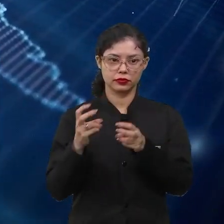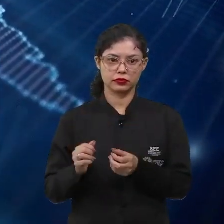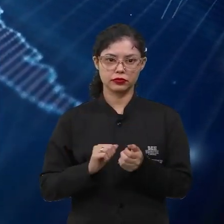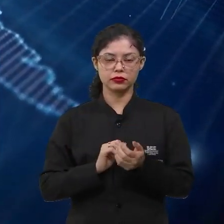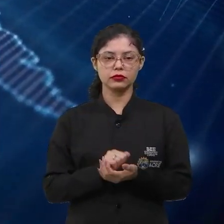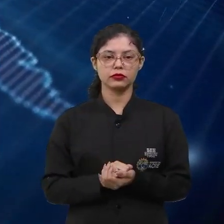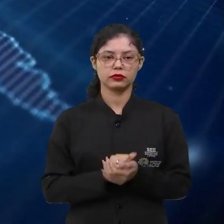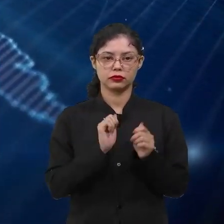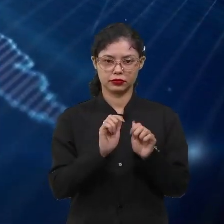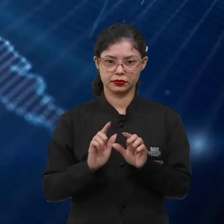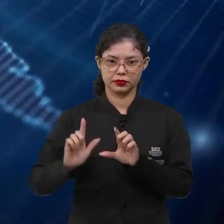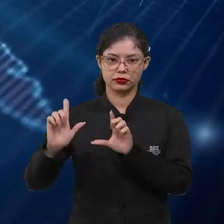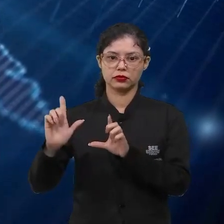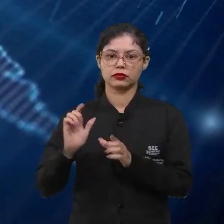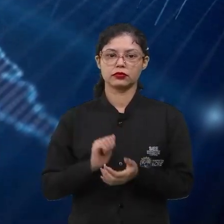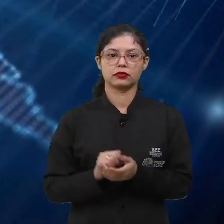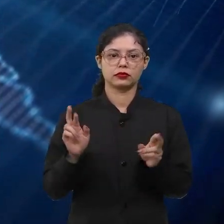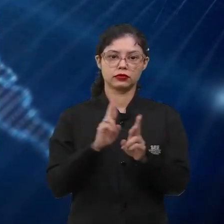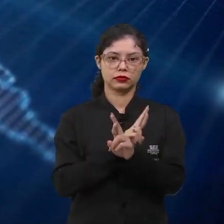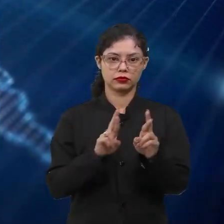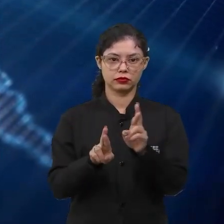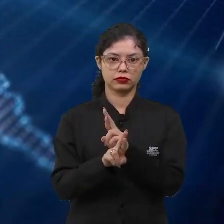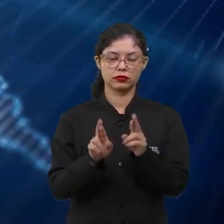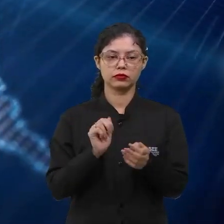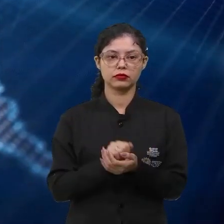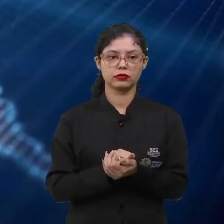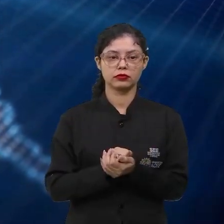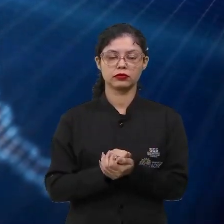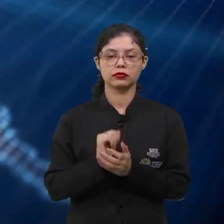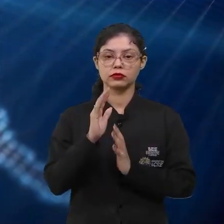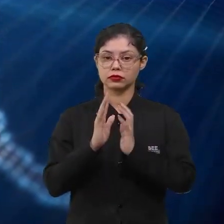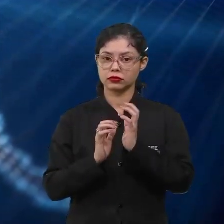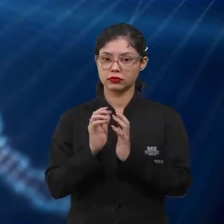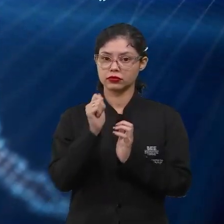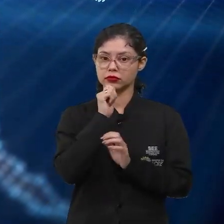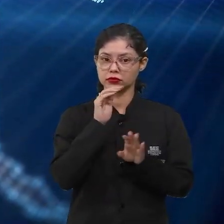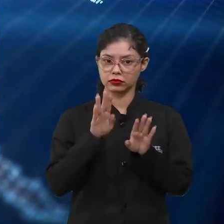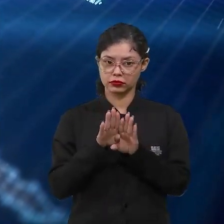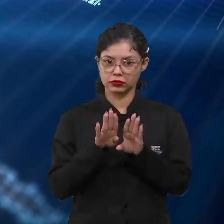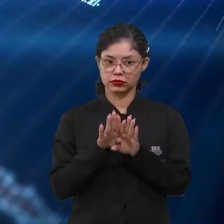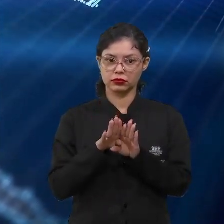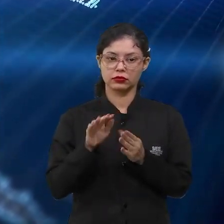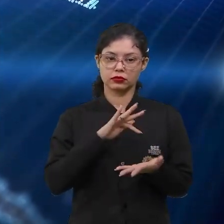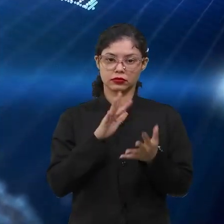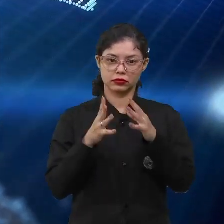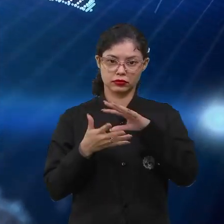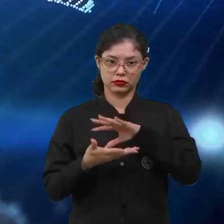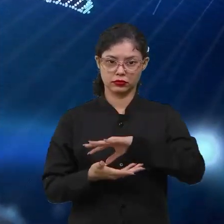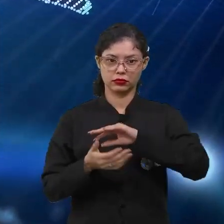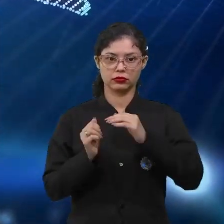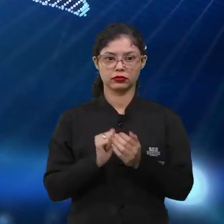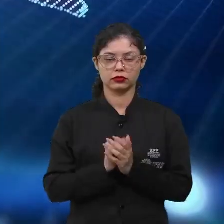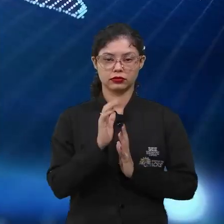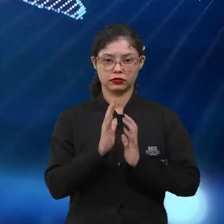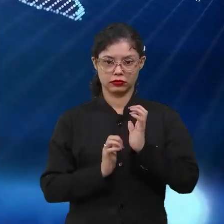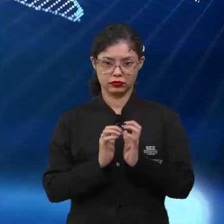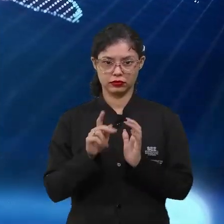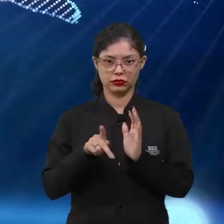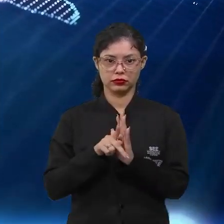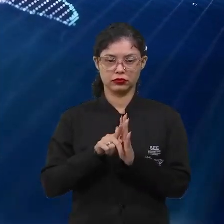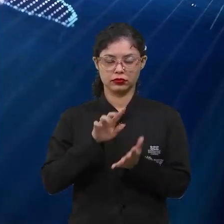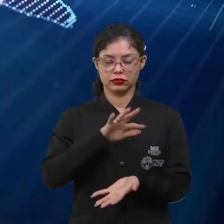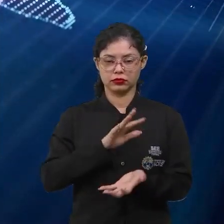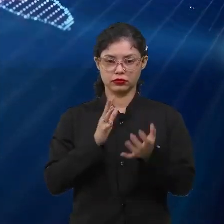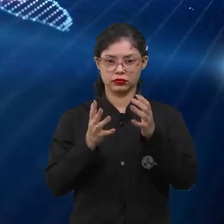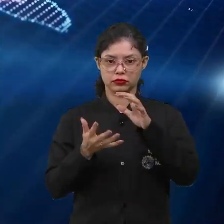tela, justamente relacionada a esses conflitos de ordem mundial, que nós vamos chamar de conflitos no espaço